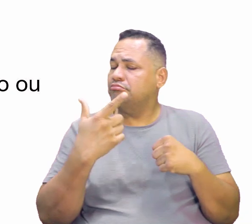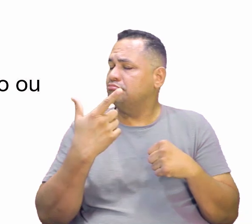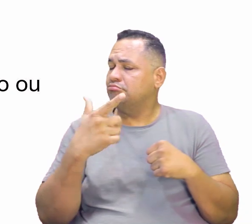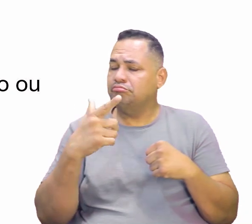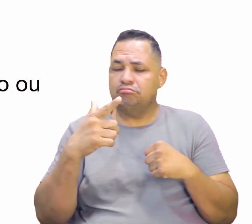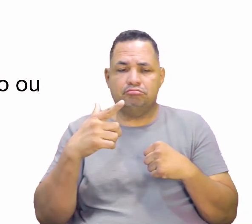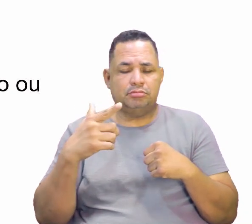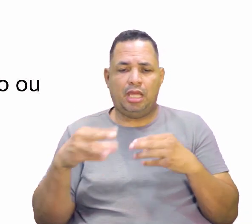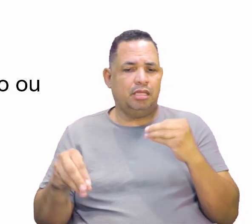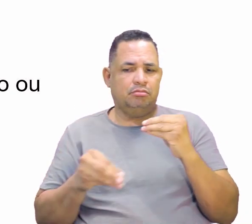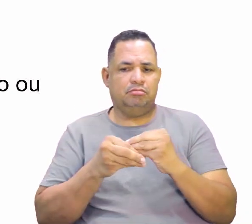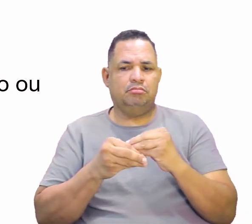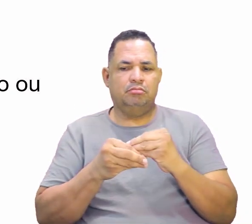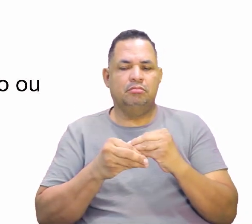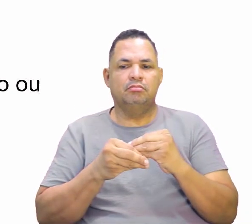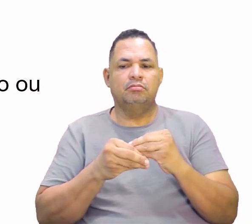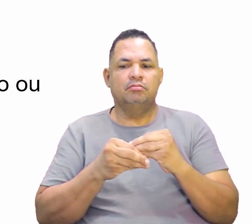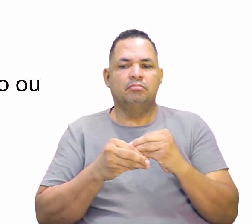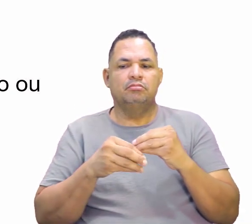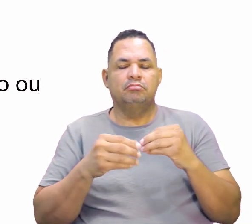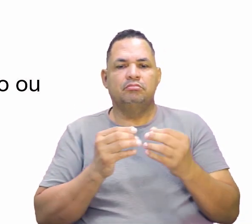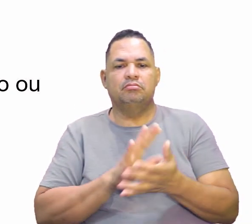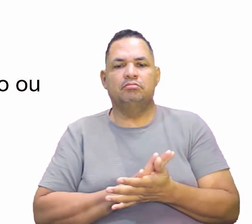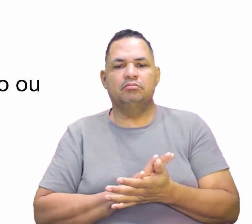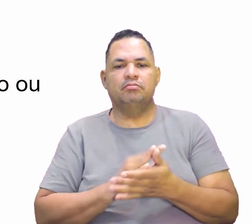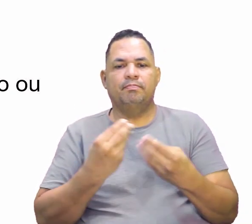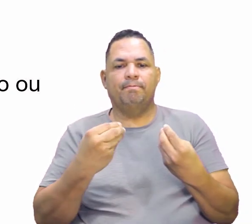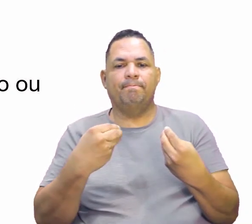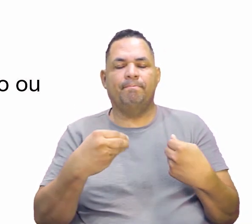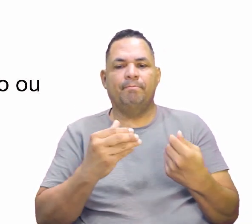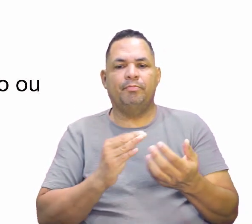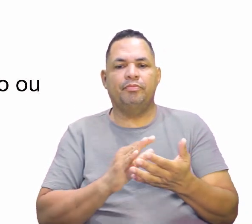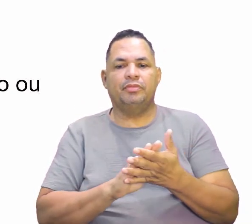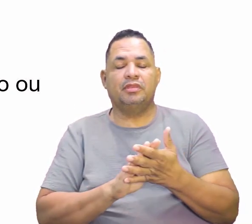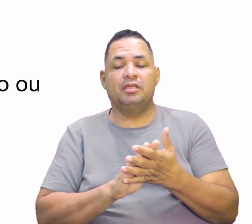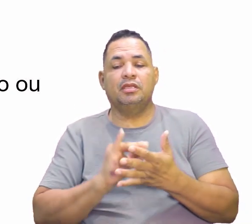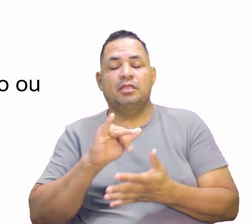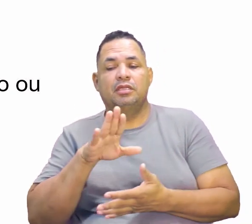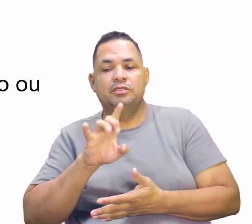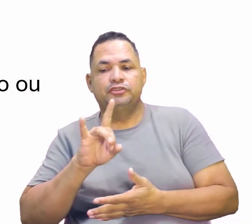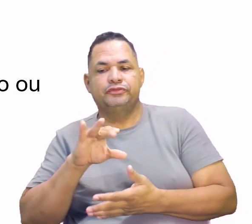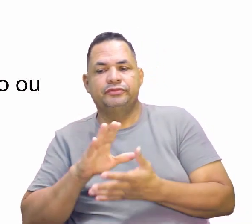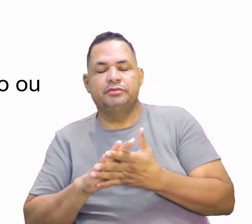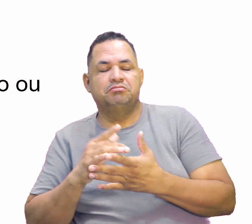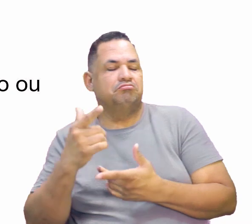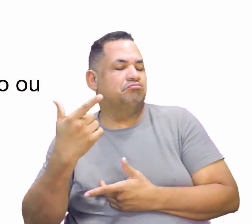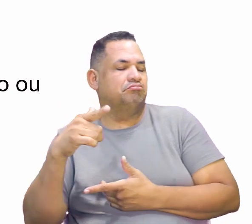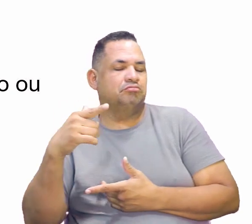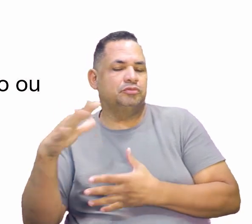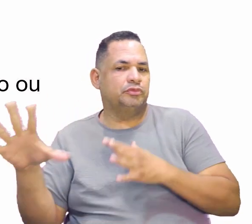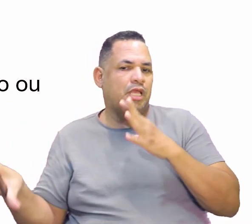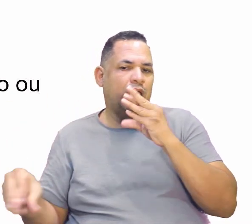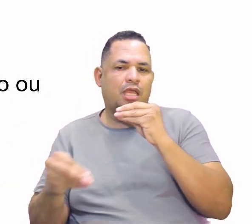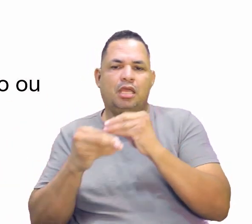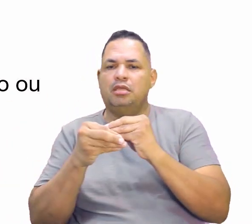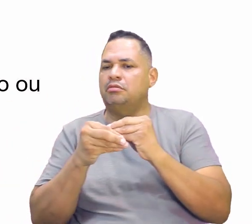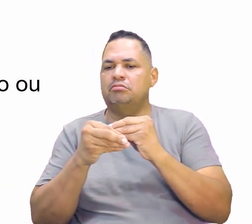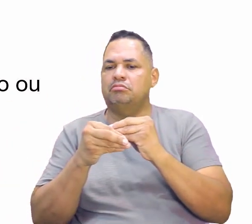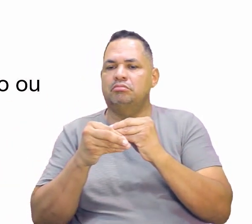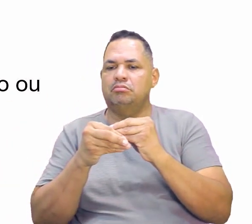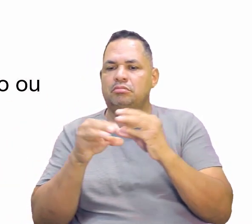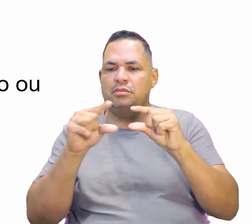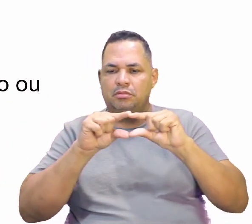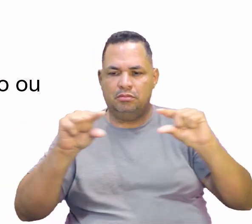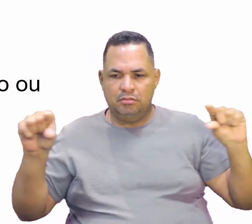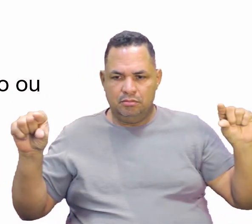transitivo é aquele verbo que pede complemento dentro da oração. E o verbo intransitivo, ele não exige o